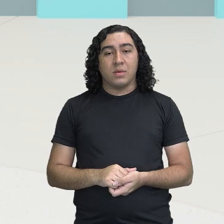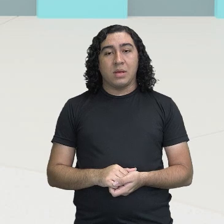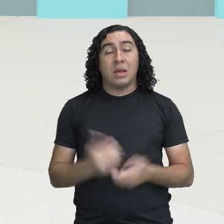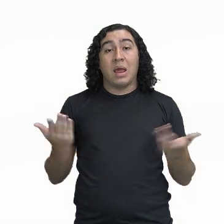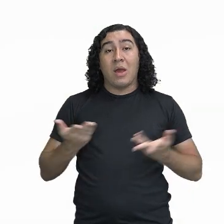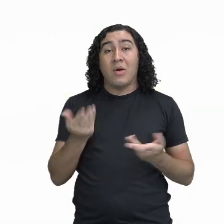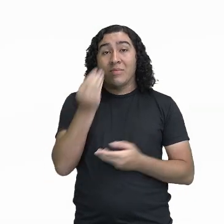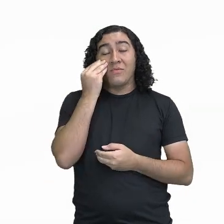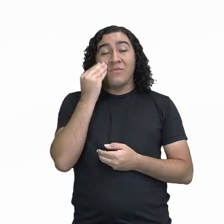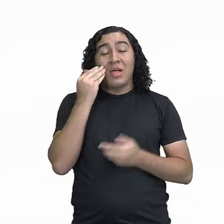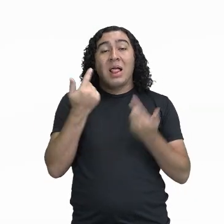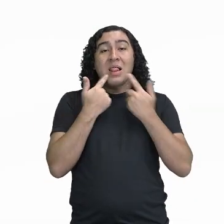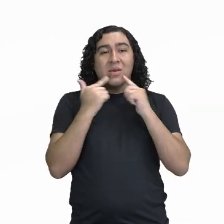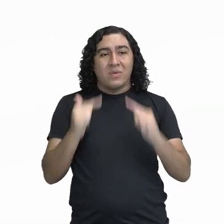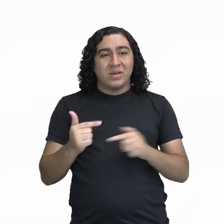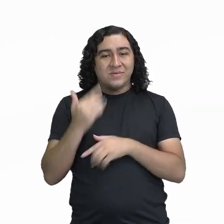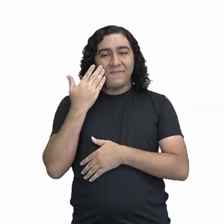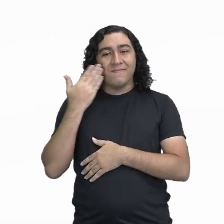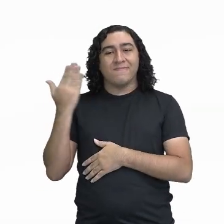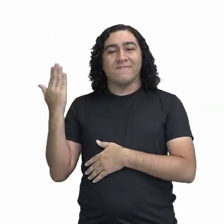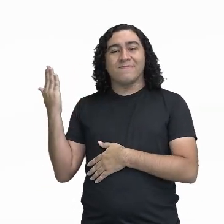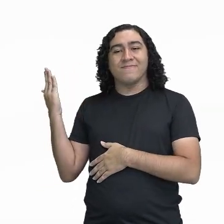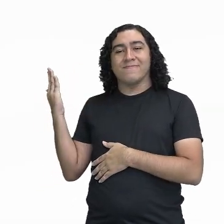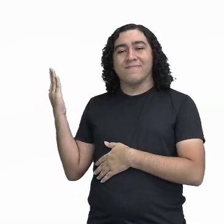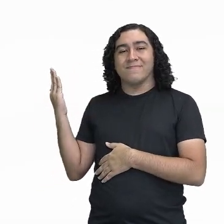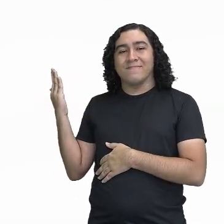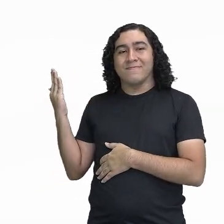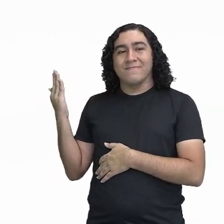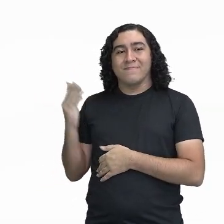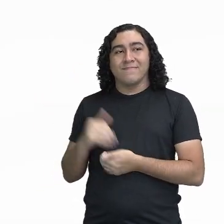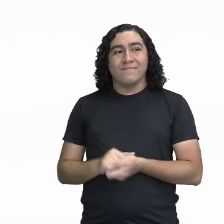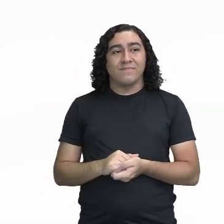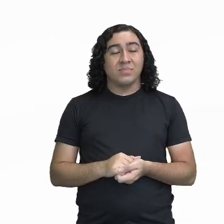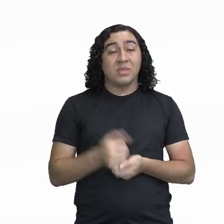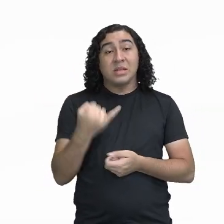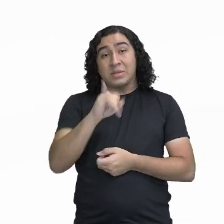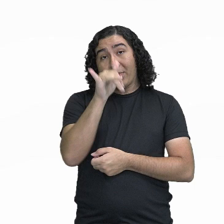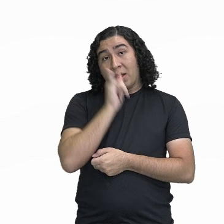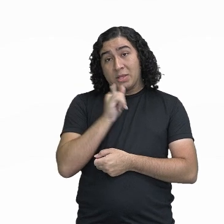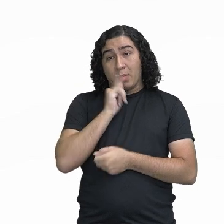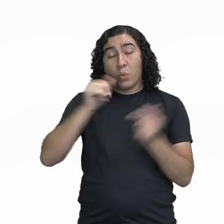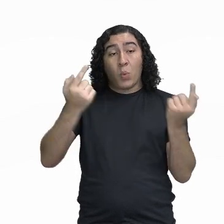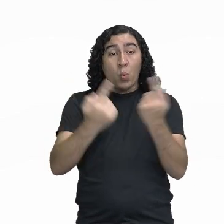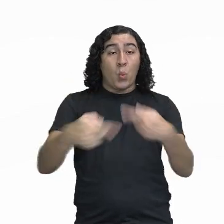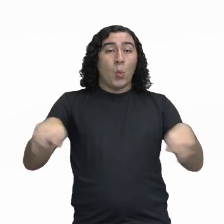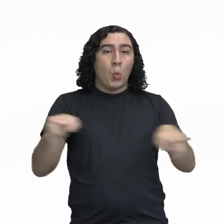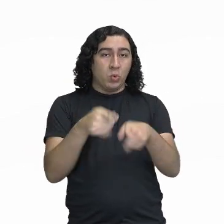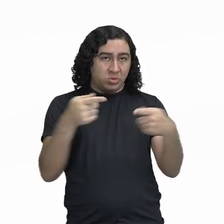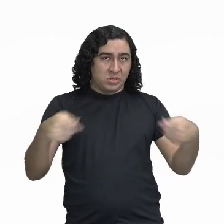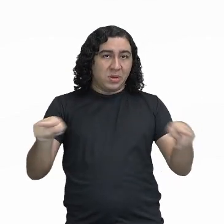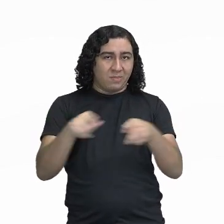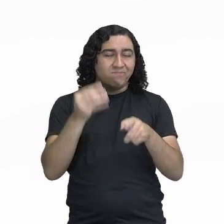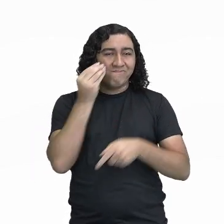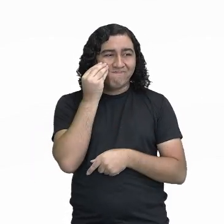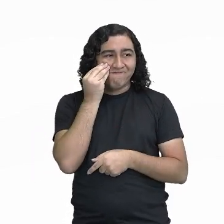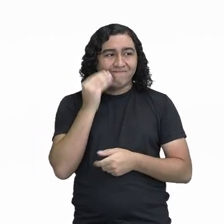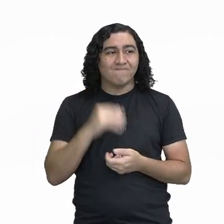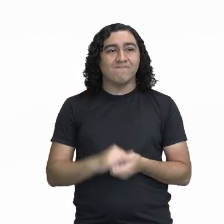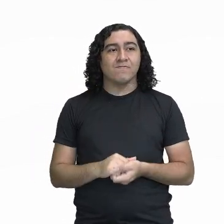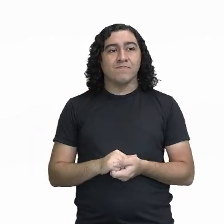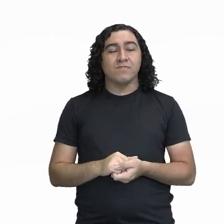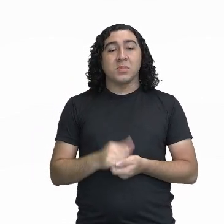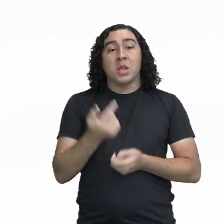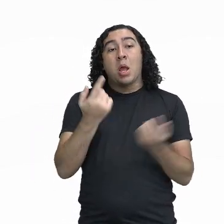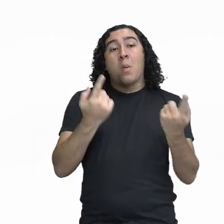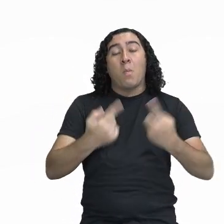4 linguagens que a professora trouxe. Quando falamos da questão da música, por exemplo, a música ela